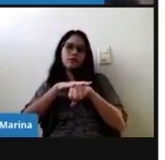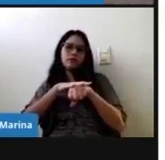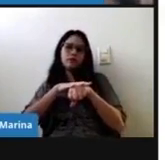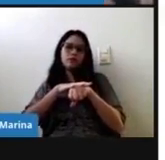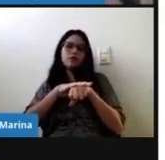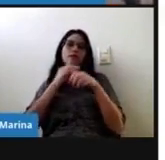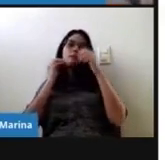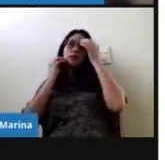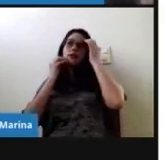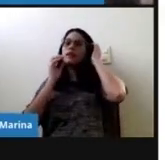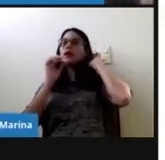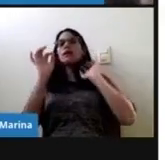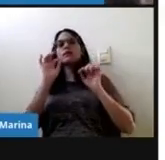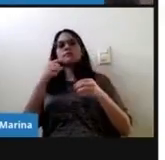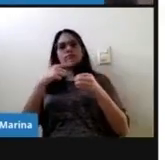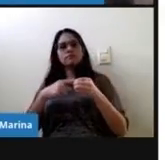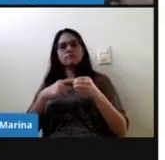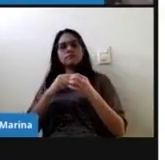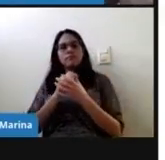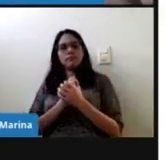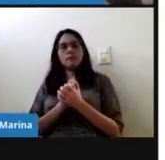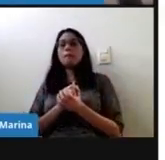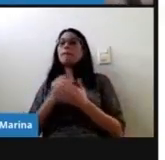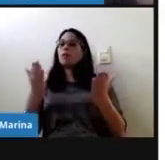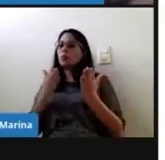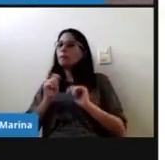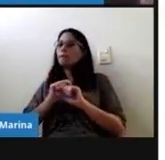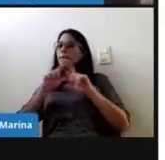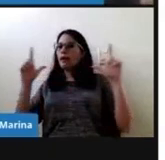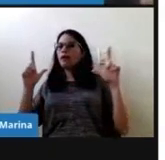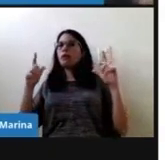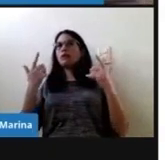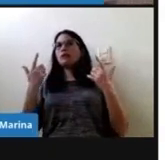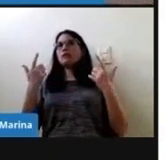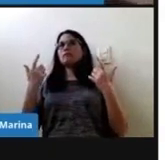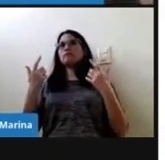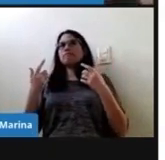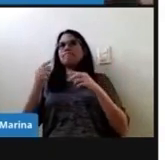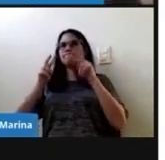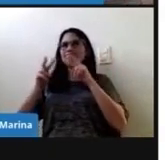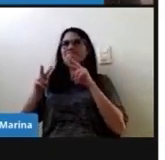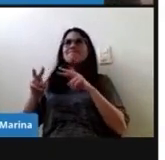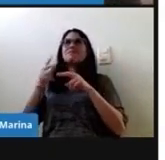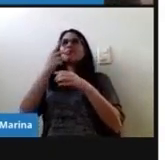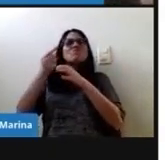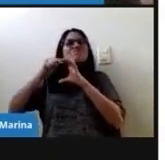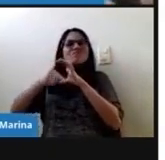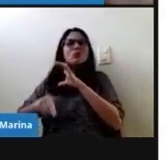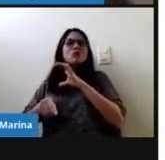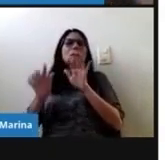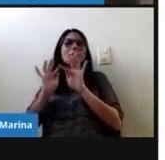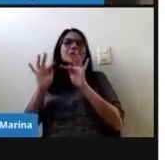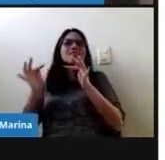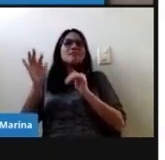nível municipal. A grande maioria das análises hoje, elas são muito globais e isso acaba impactando nas políticas